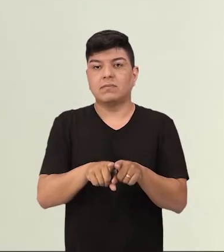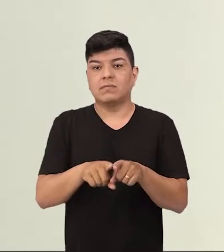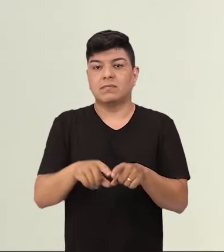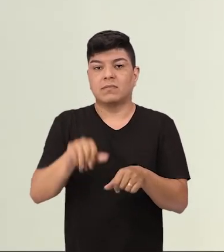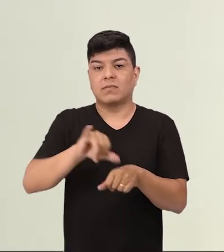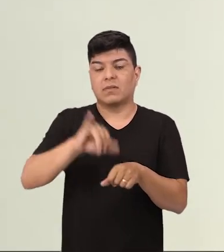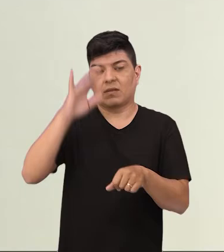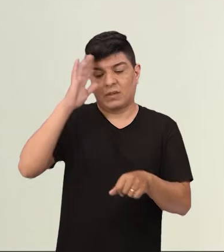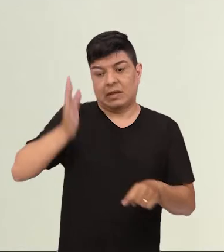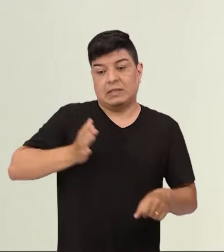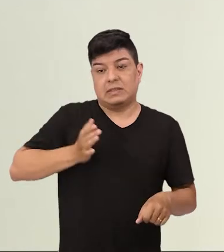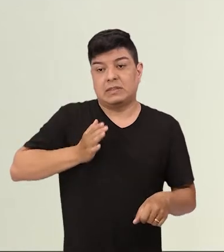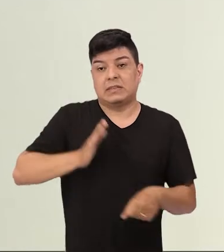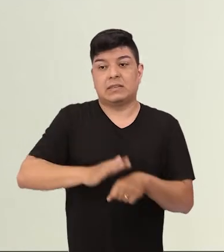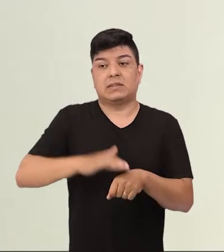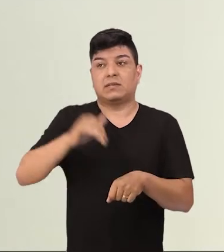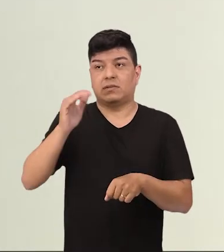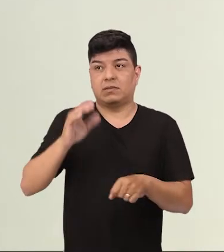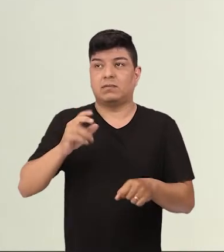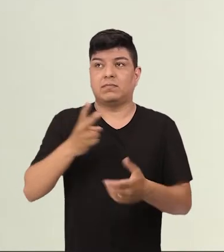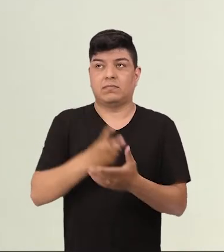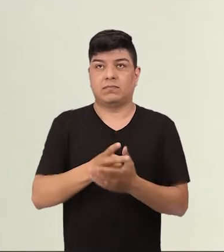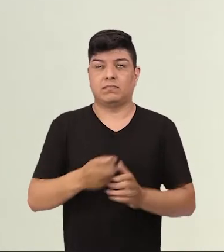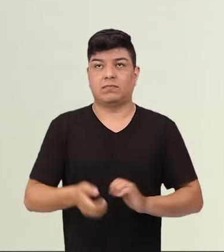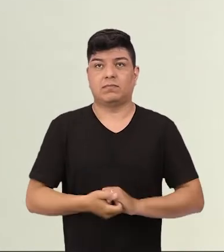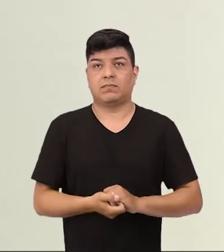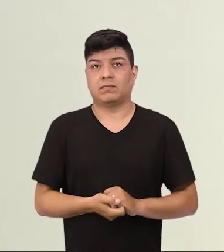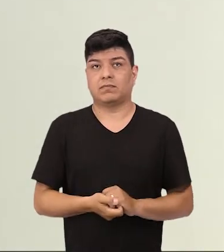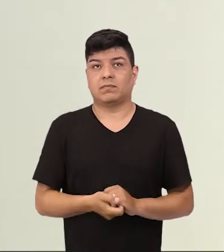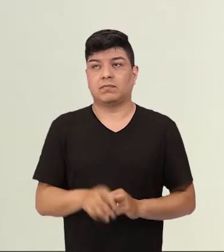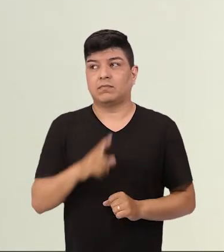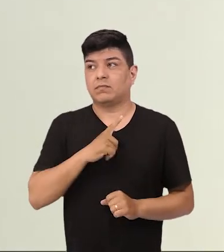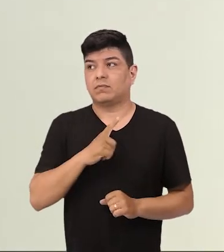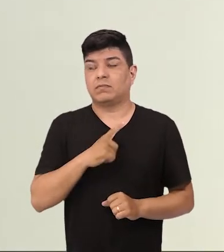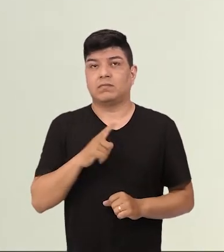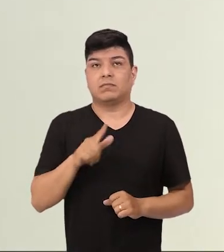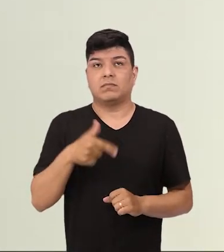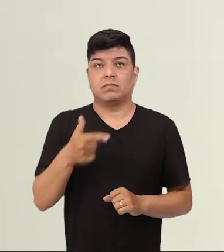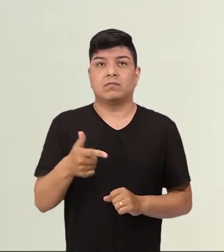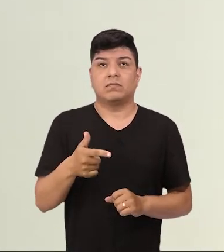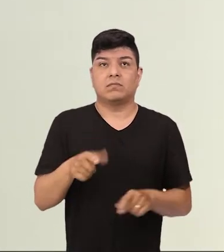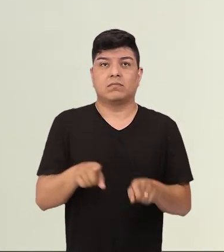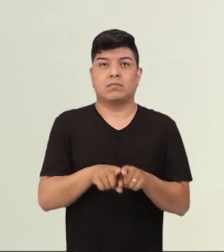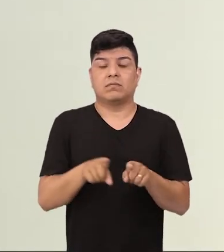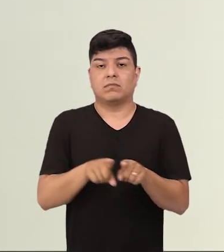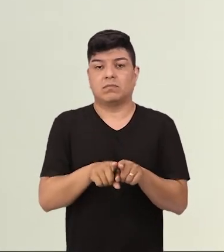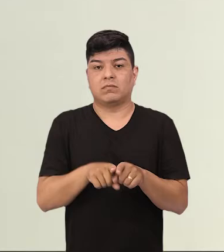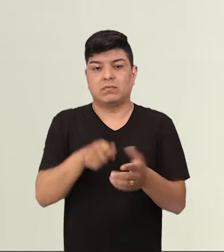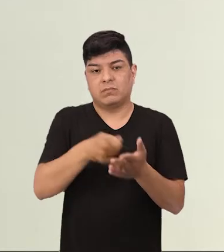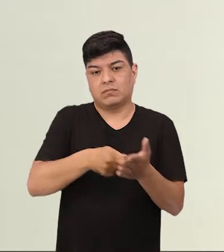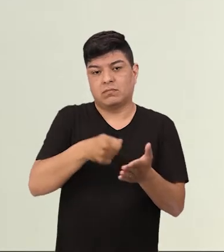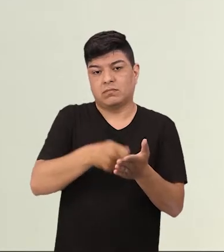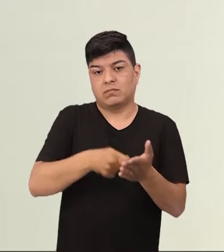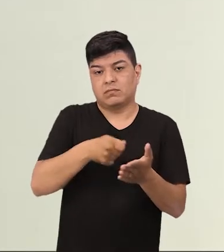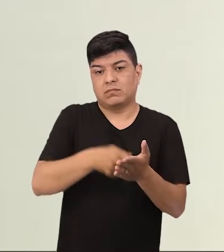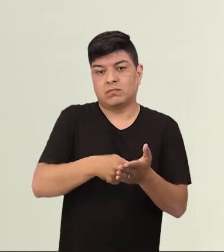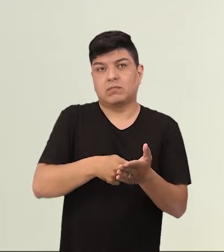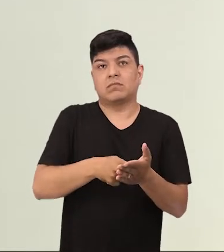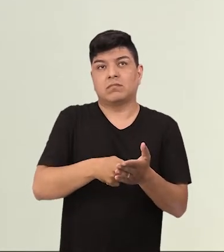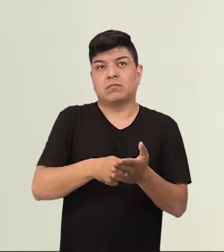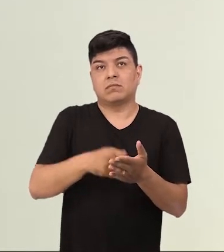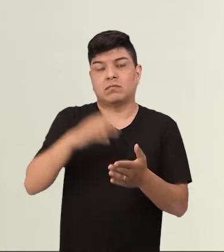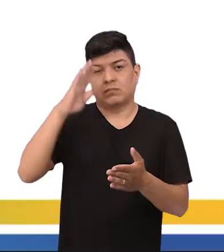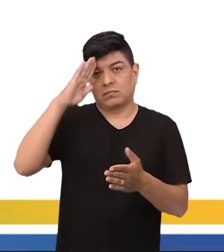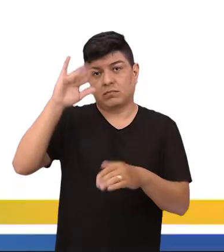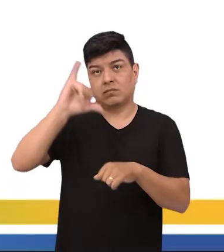ela enriqueça, né, cada vez mais. Aí a gente tem o monopólio, permite, então, a exploração da colônia pela metrópole,